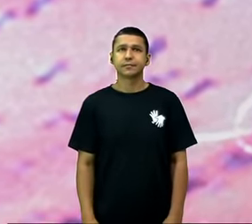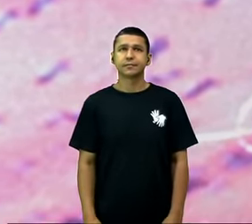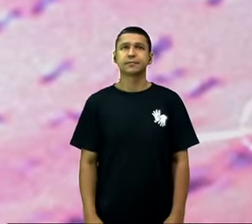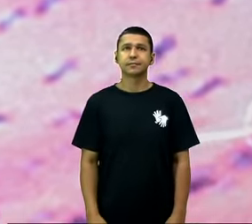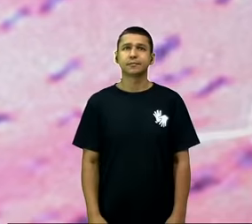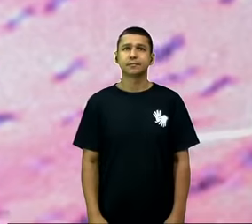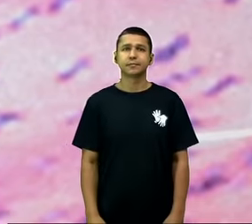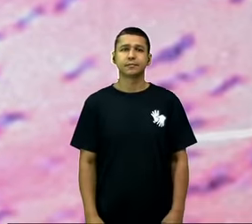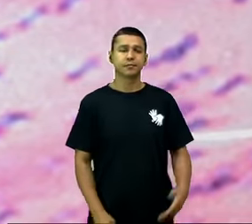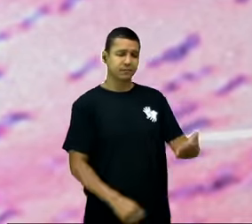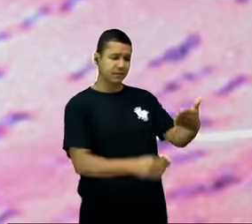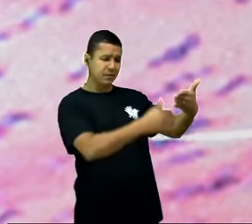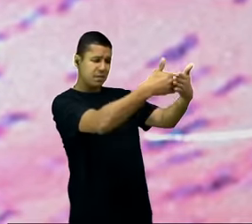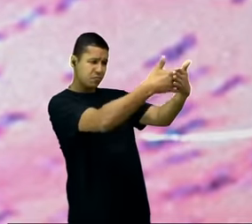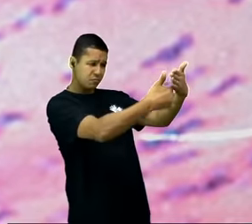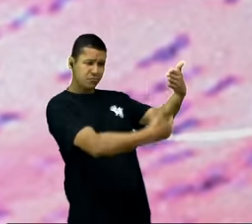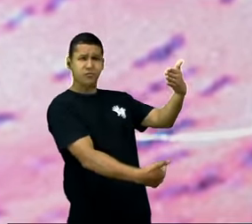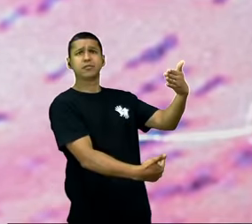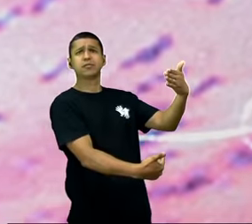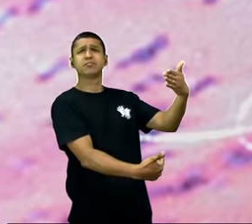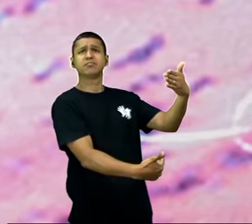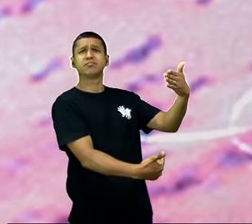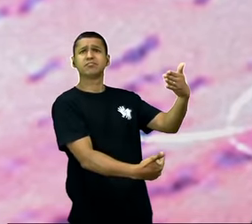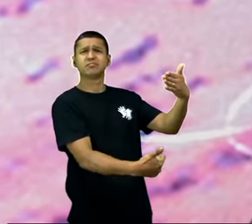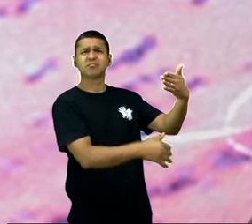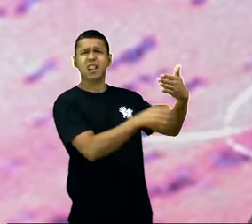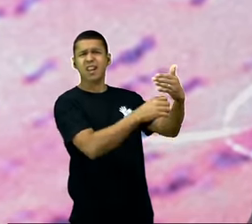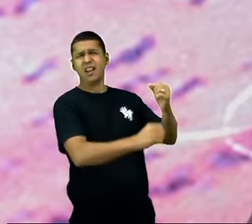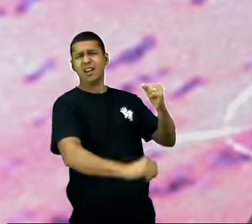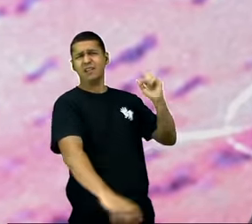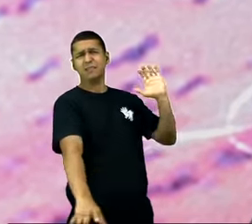A lista é tão grande, irmão, que não tem tempo não. Tem que correr.